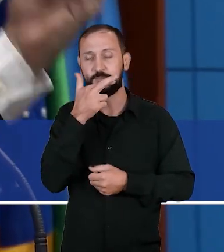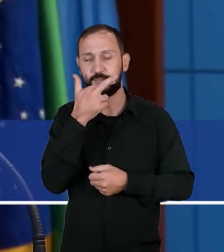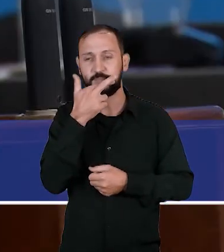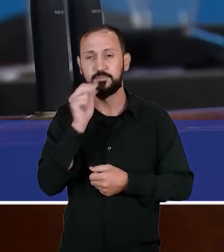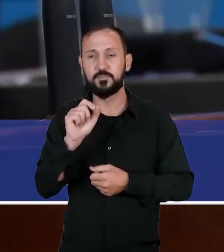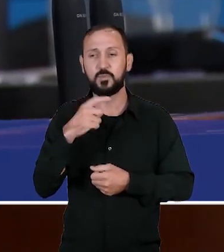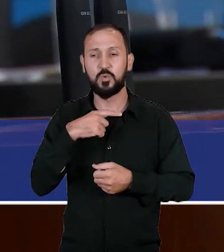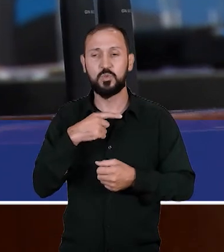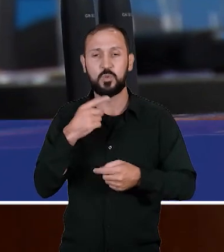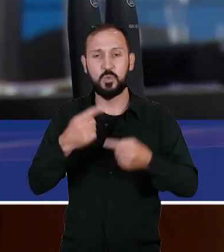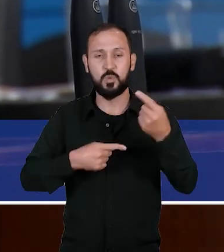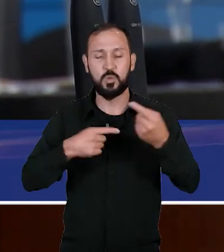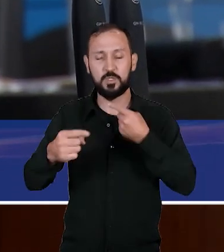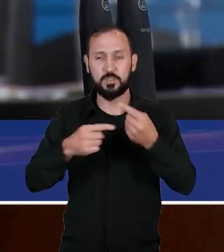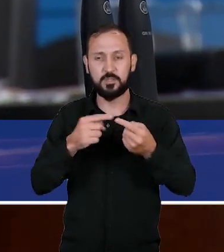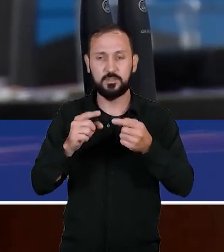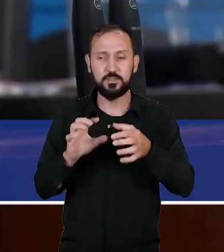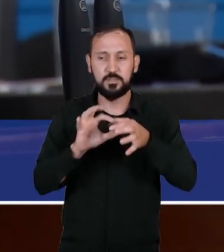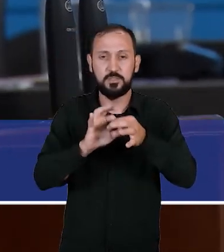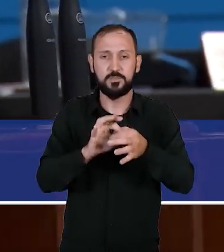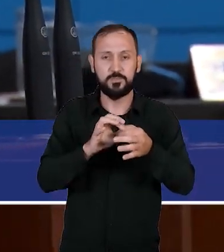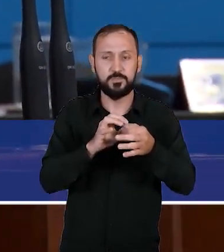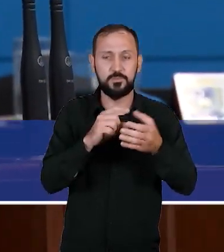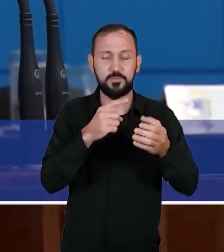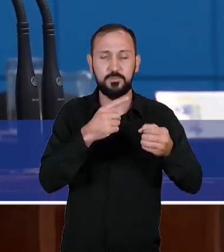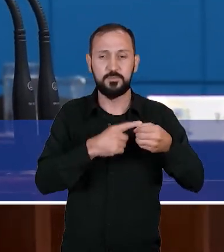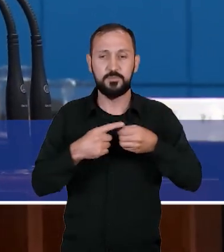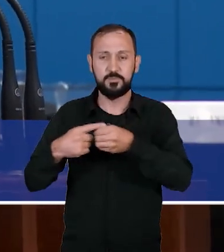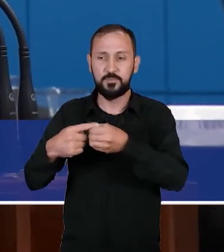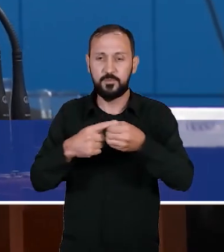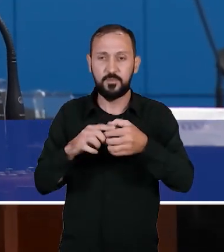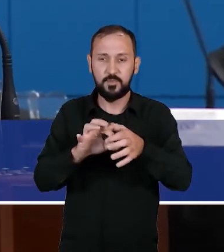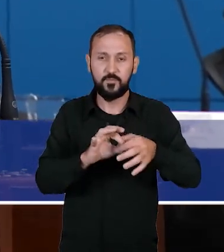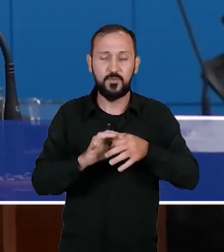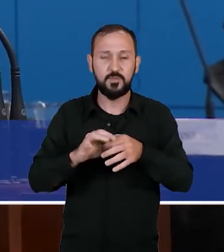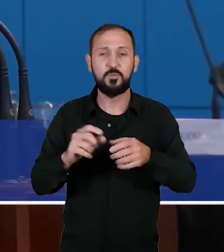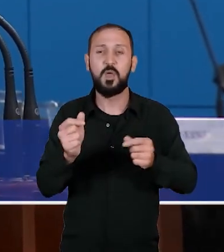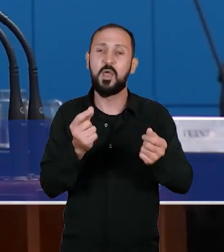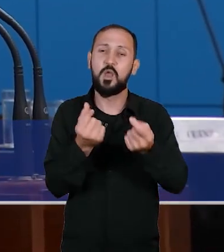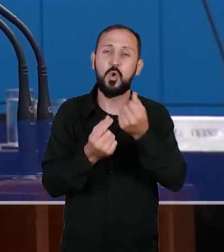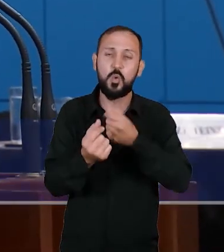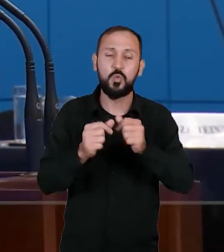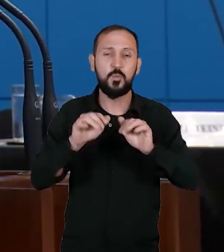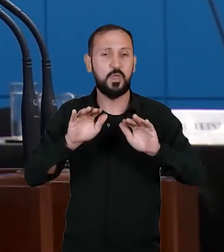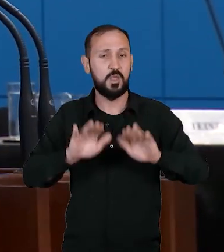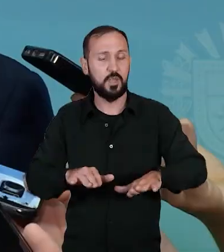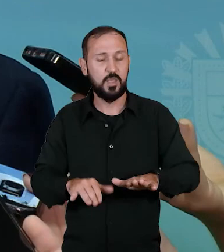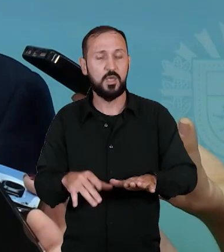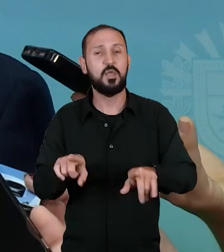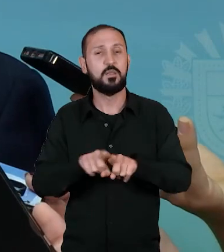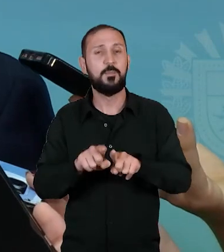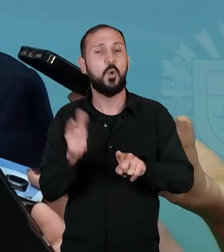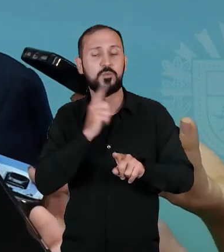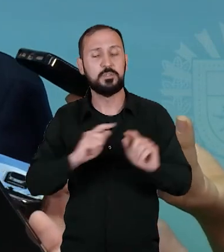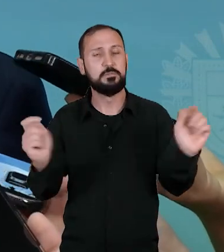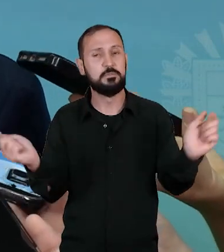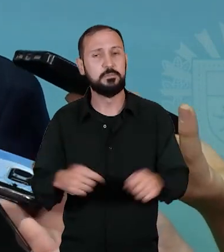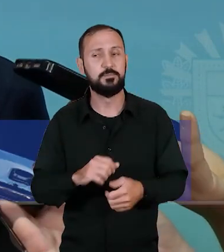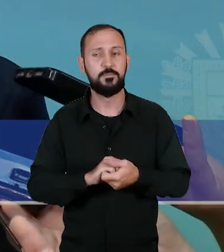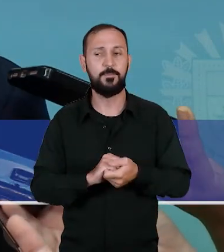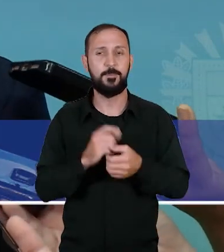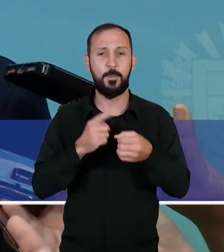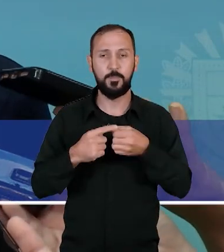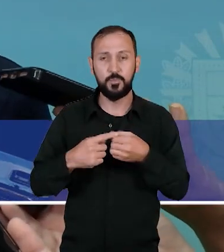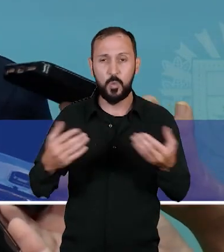as ações, quando realizadas em consórcio entre municípios, possibilitam economia e mais eficiência. Com certeza,